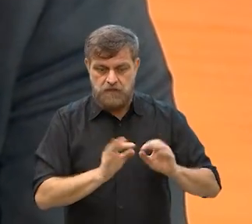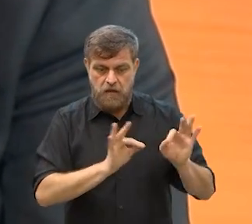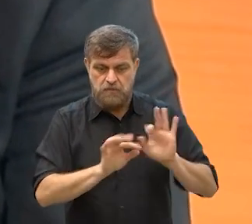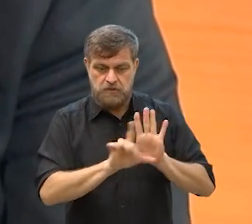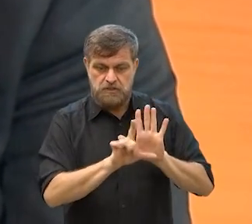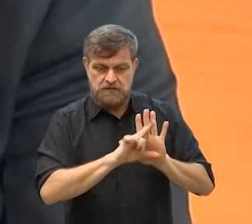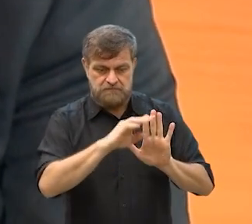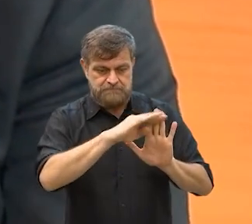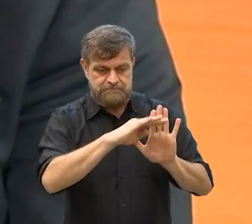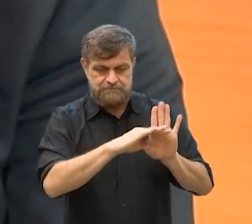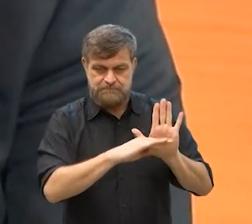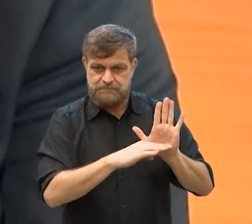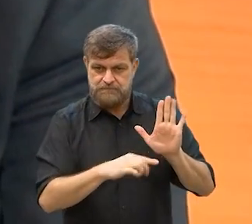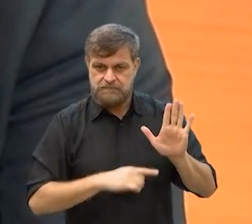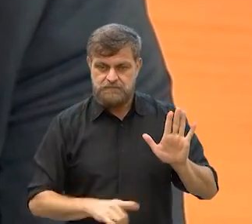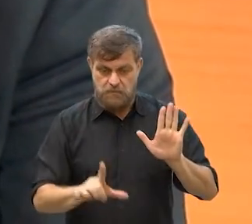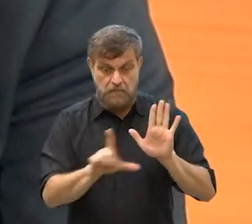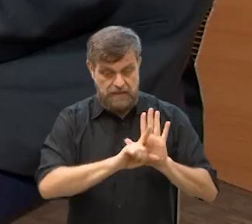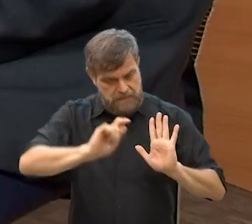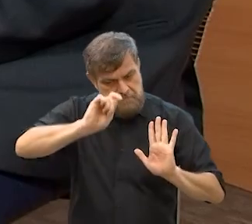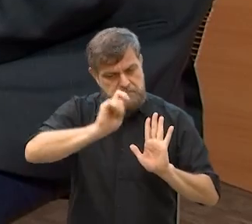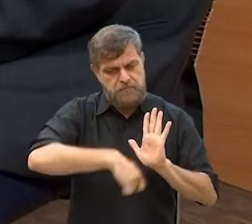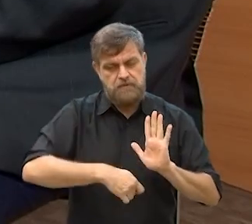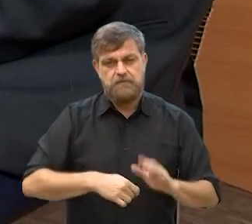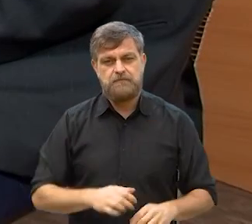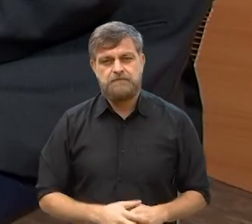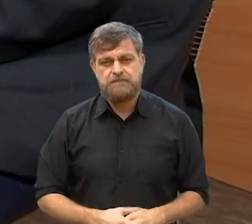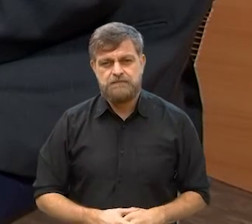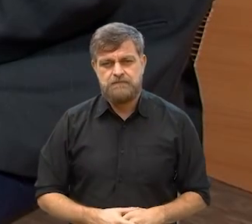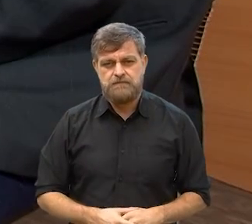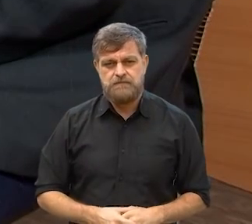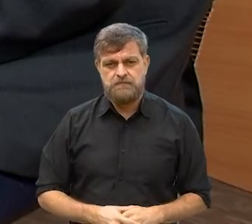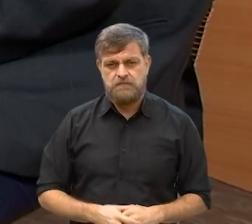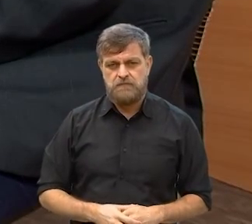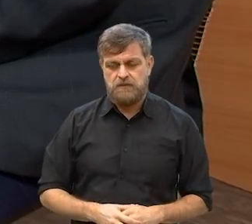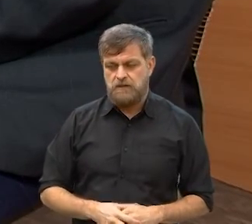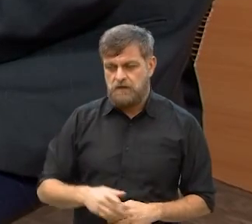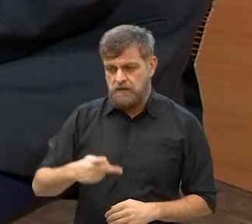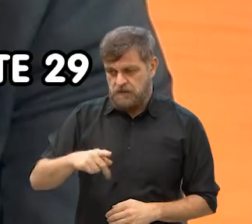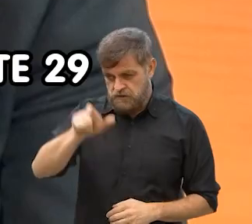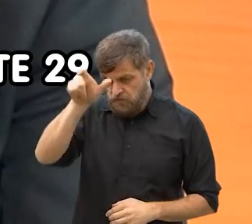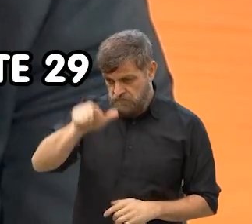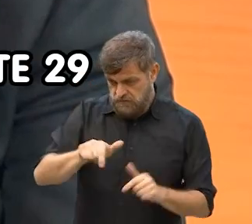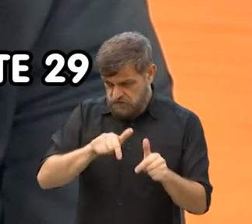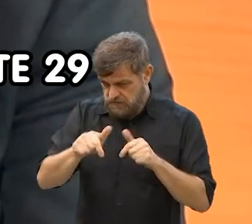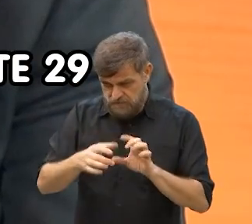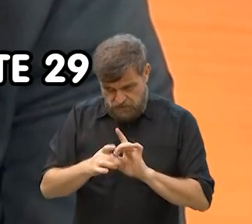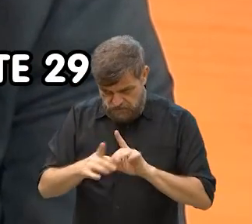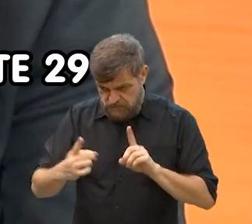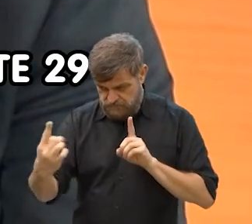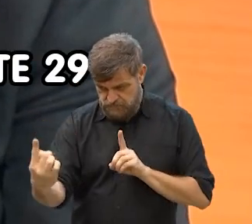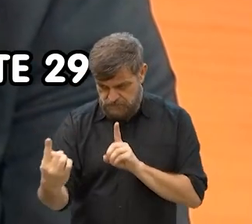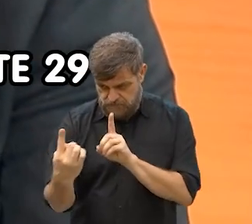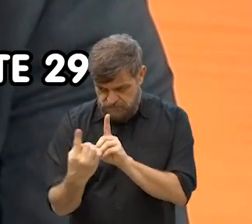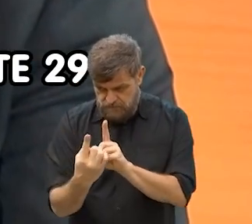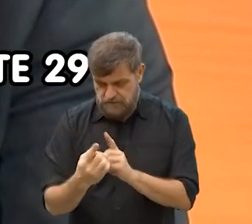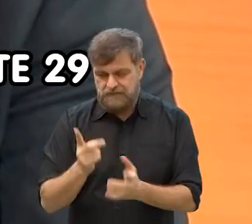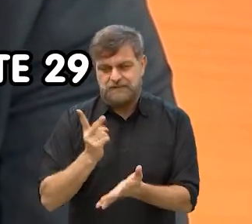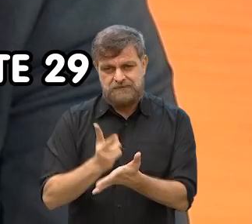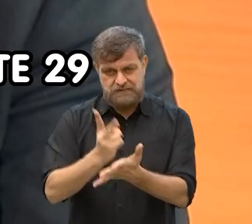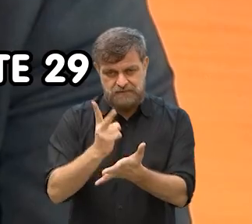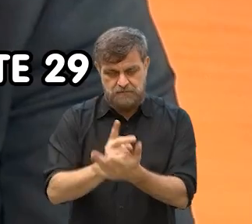possa virar um projeto ou uma lei na nossa cidade. Né? E com isso, o seu gabinete sempre de portas abertas? Sempre de portas abertas.